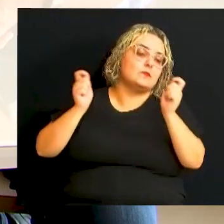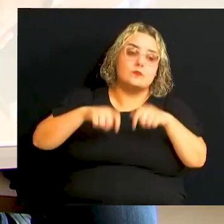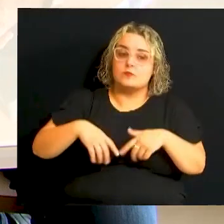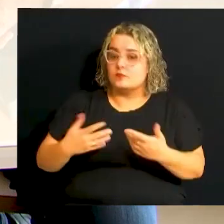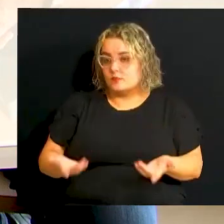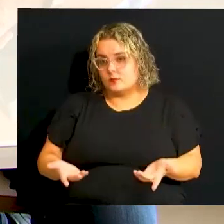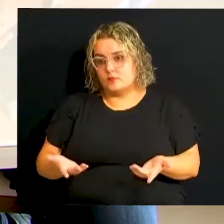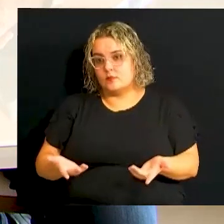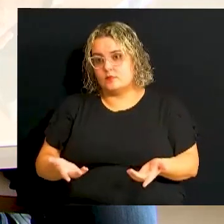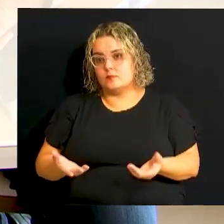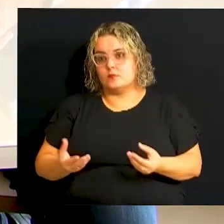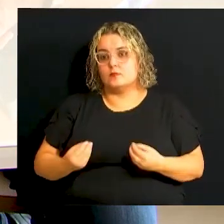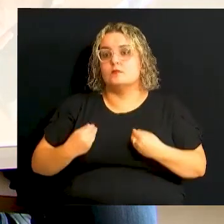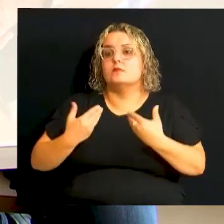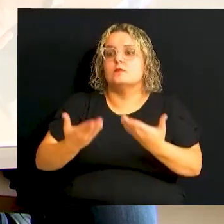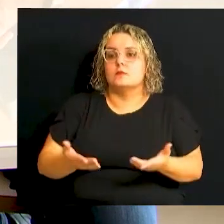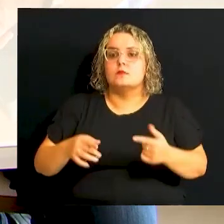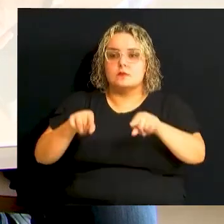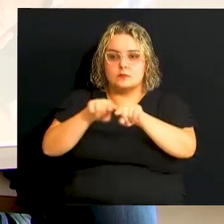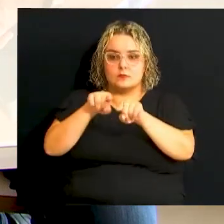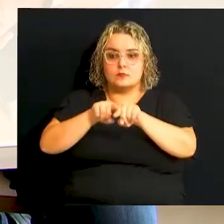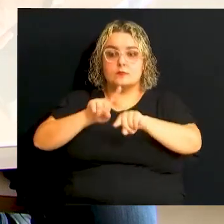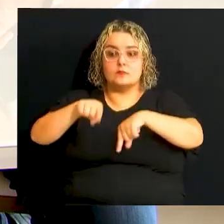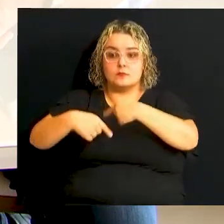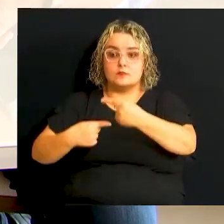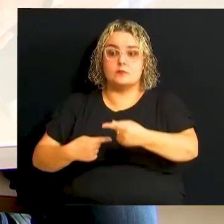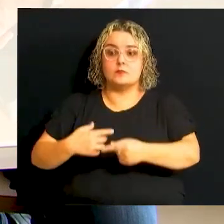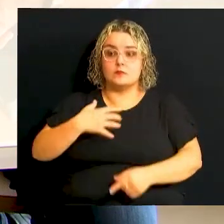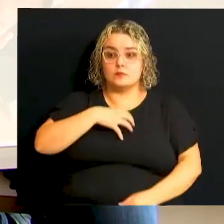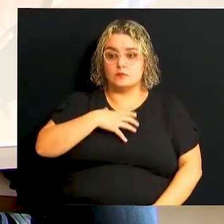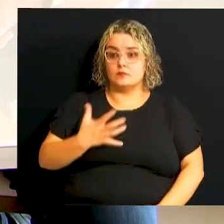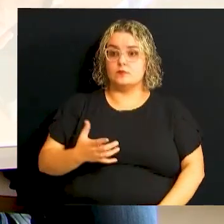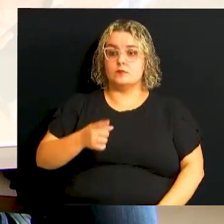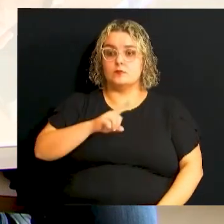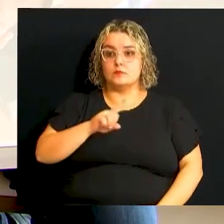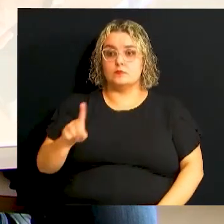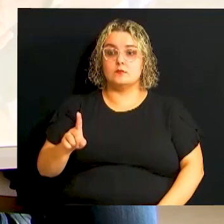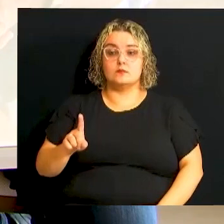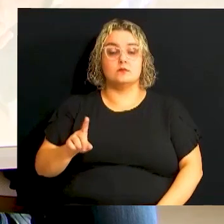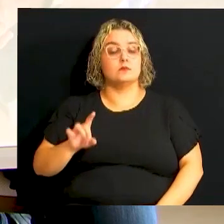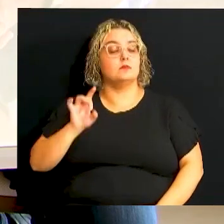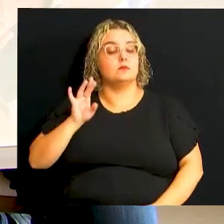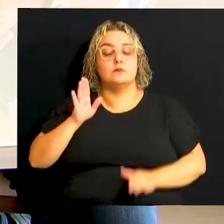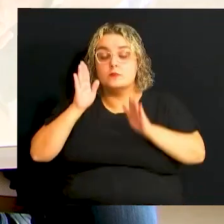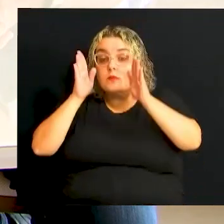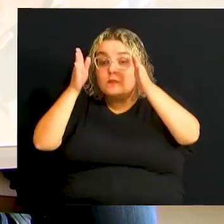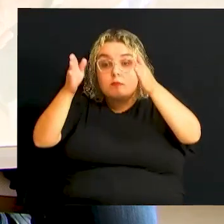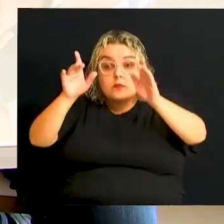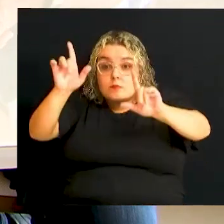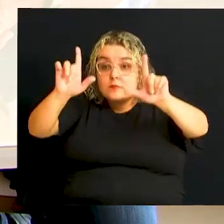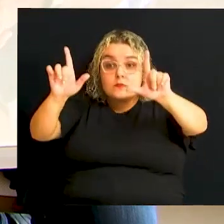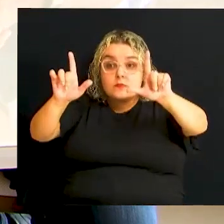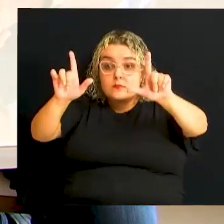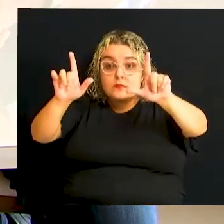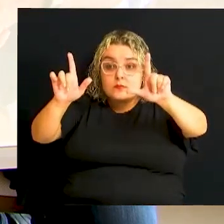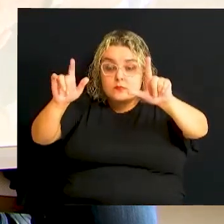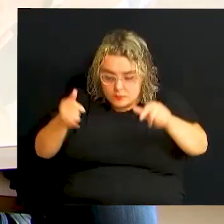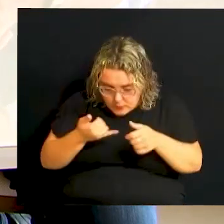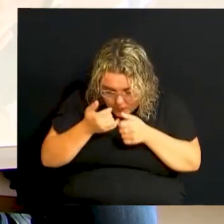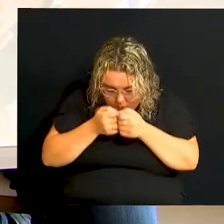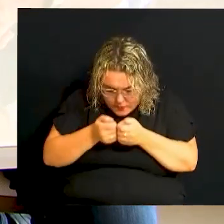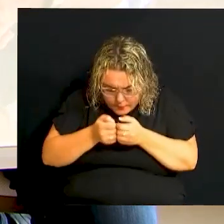máximo possível. É você oferecer também outros recursos para que ela não fique apenas na tela. E você